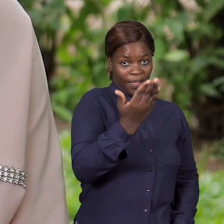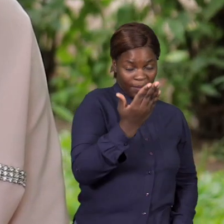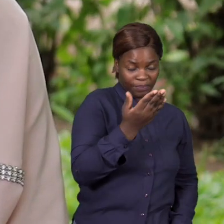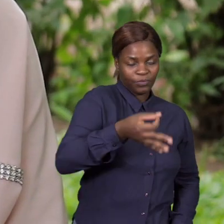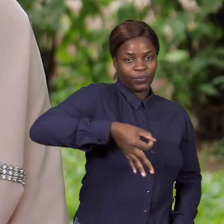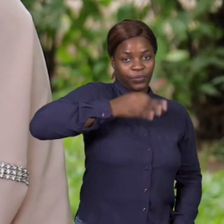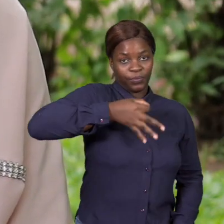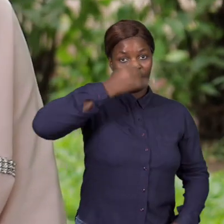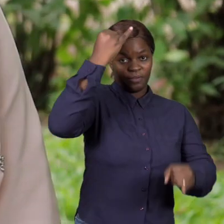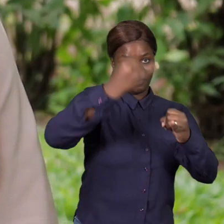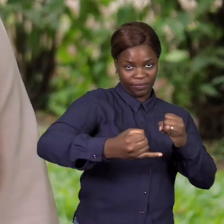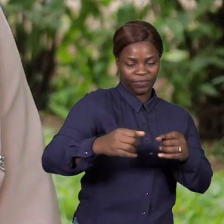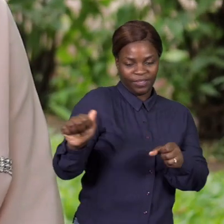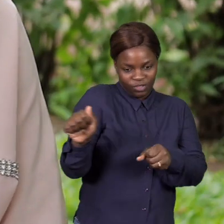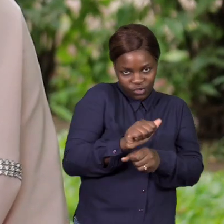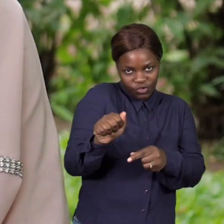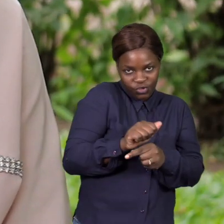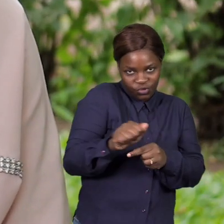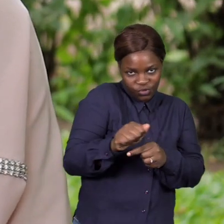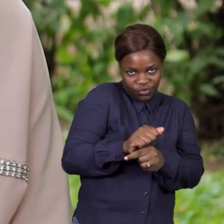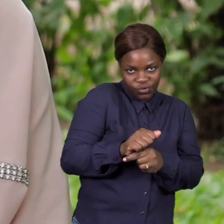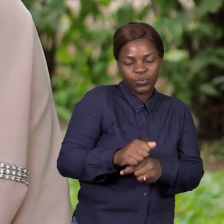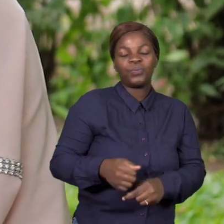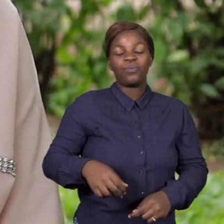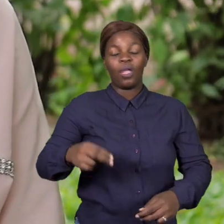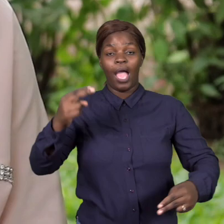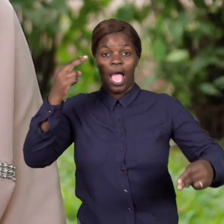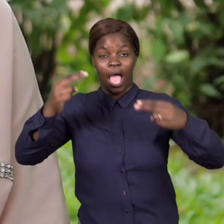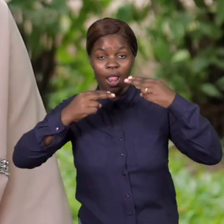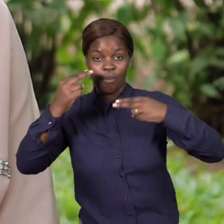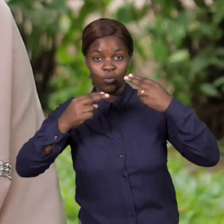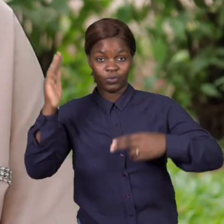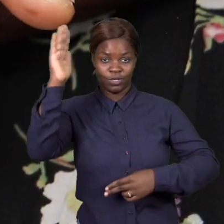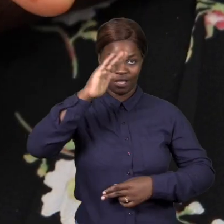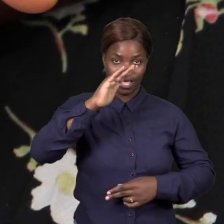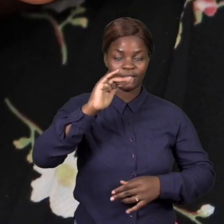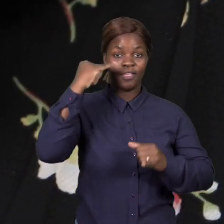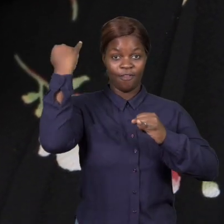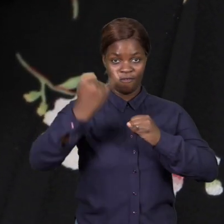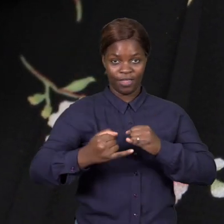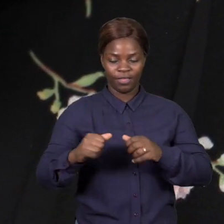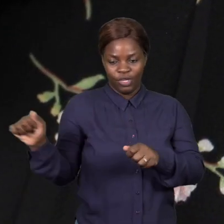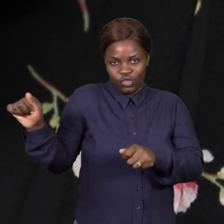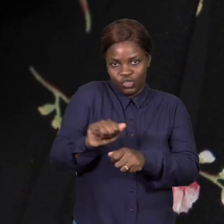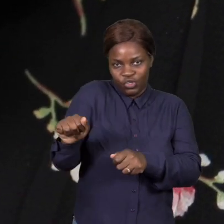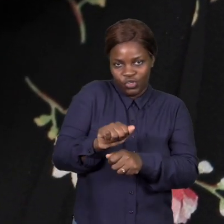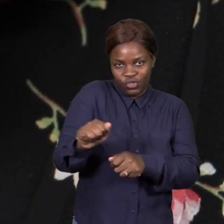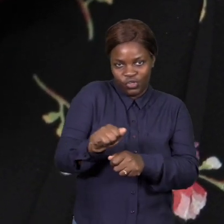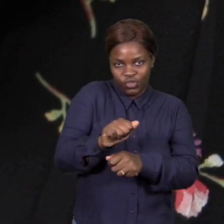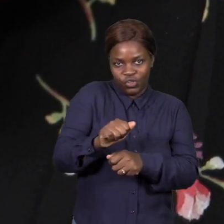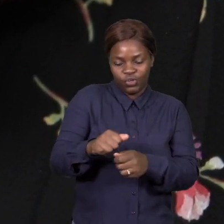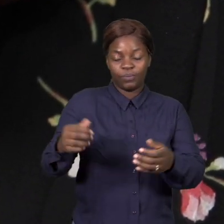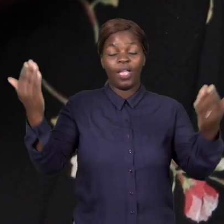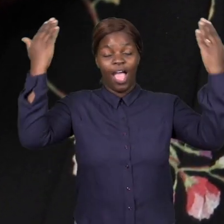De manhã, depois de matar bicho, almoço, ao jantar também. Quando tiro a